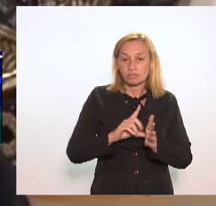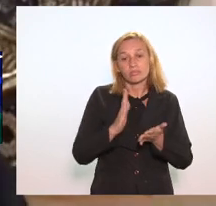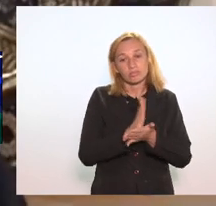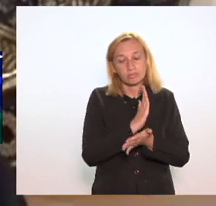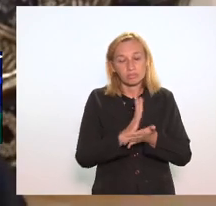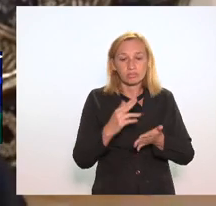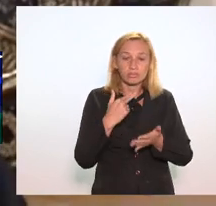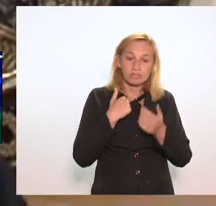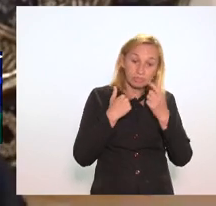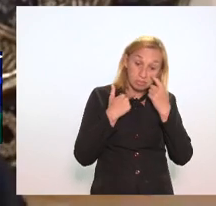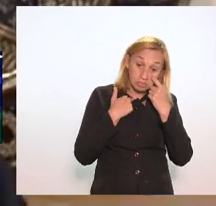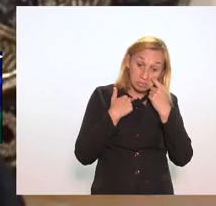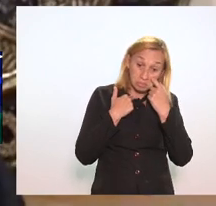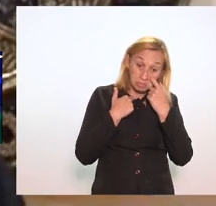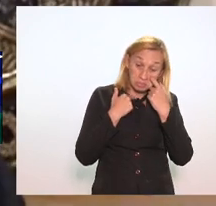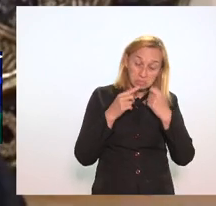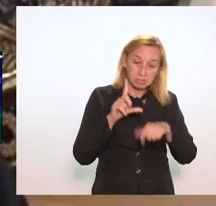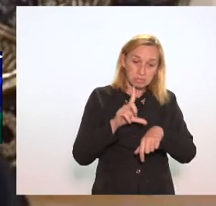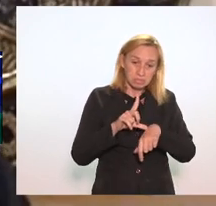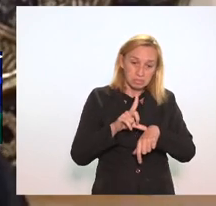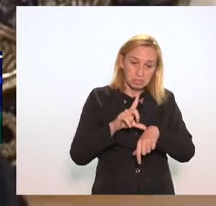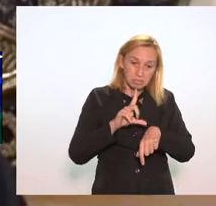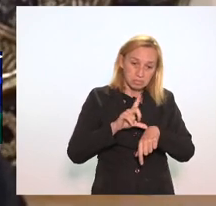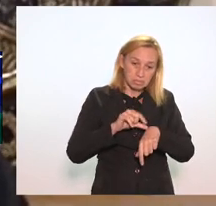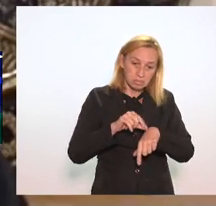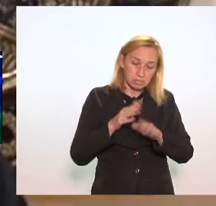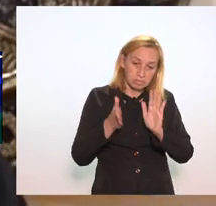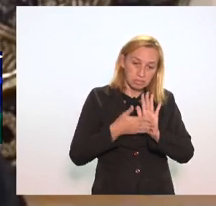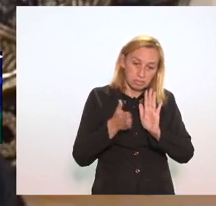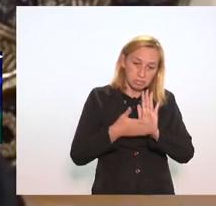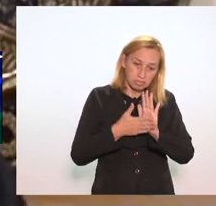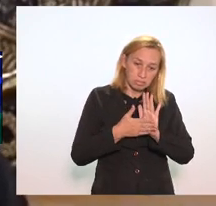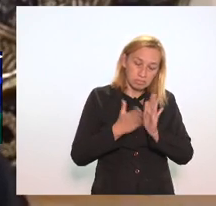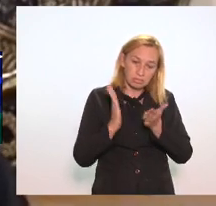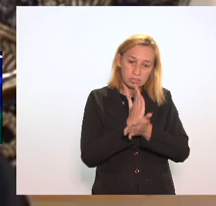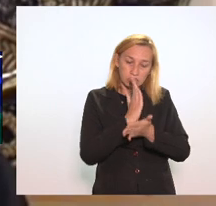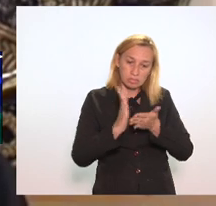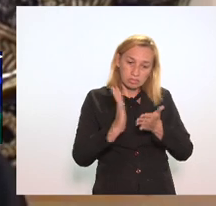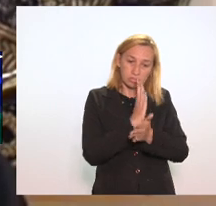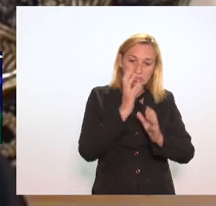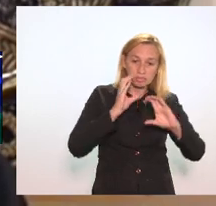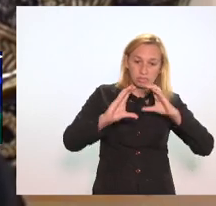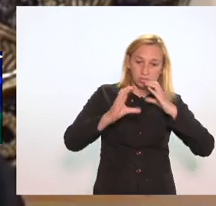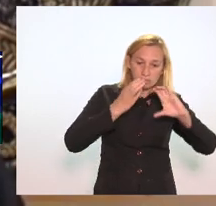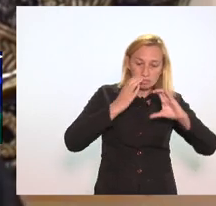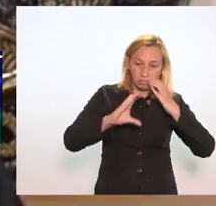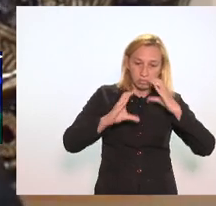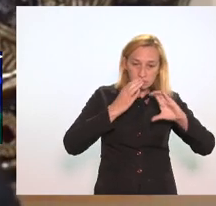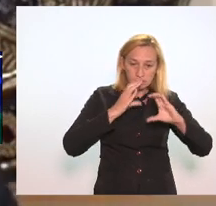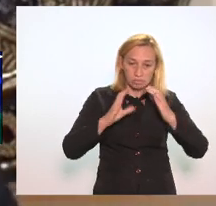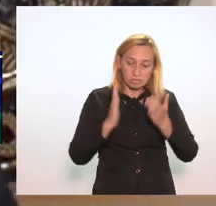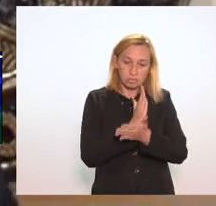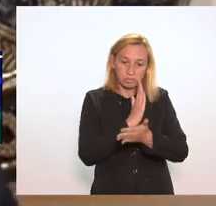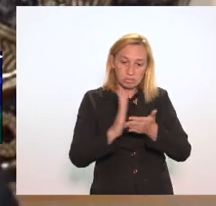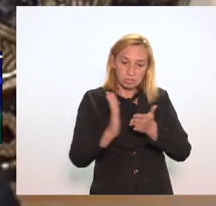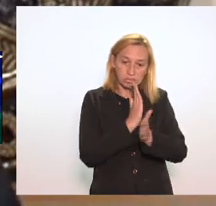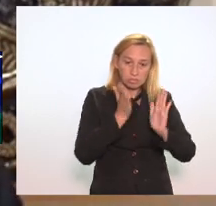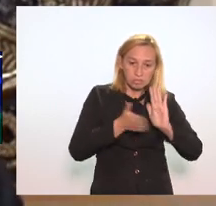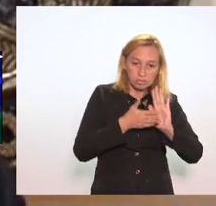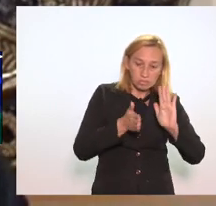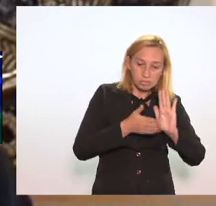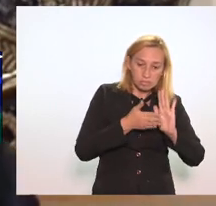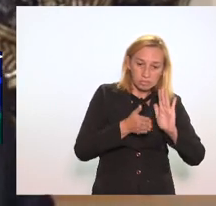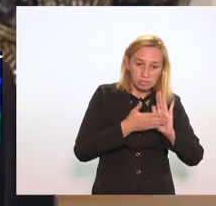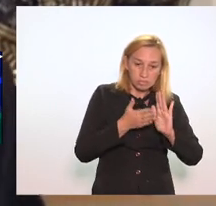e pode no na sua hora de louvores louvar algumas músicas cantar algumas músicas com ensinos porque